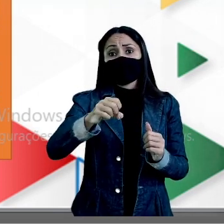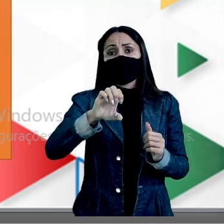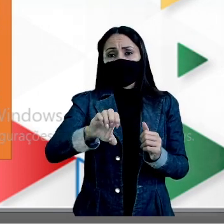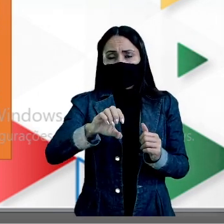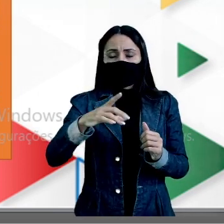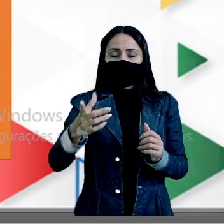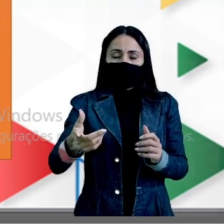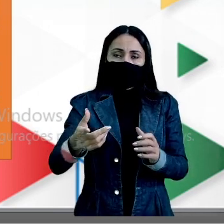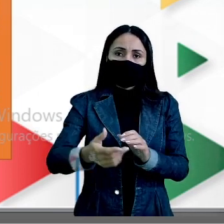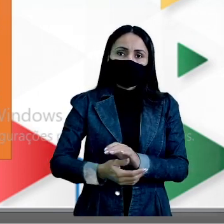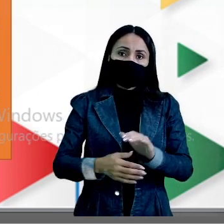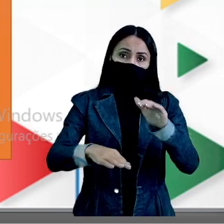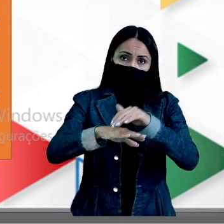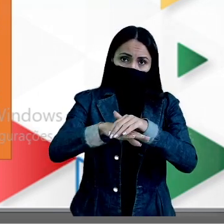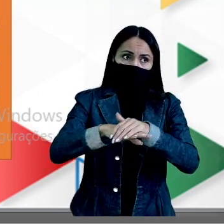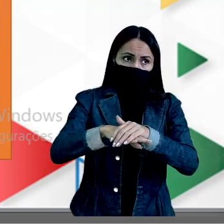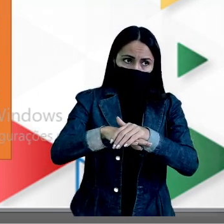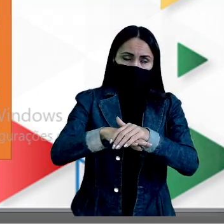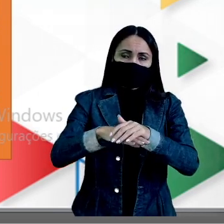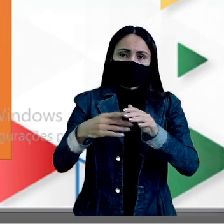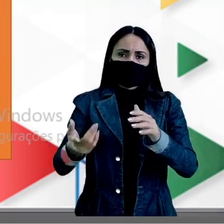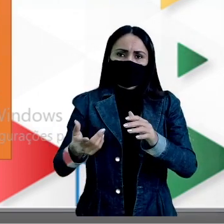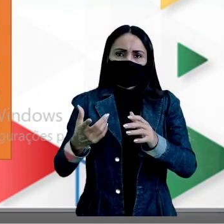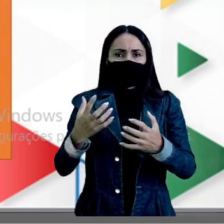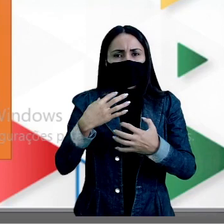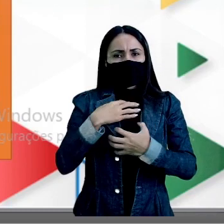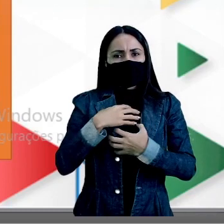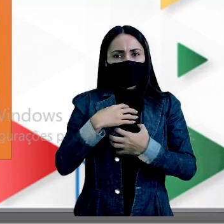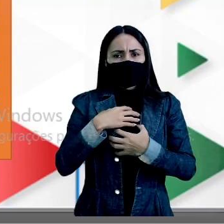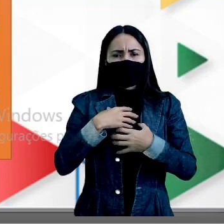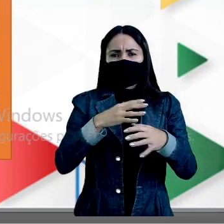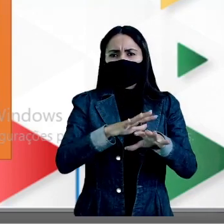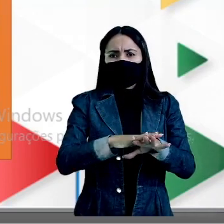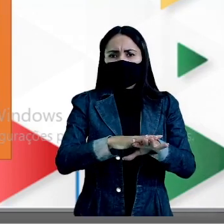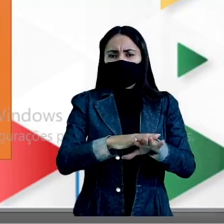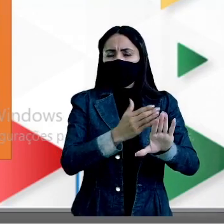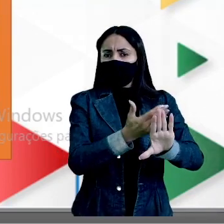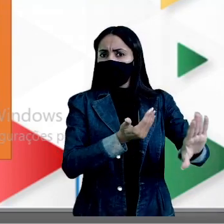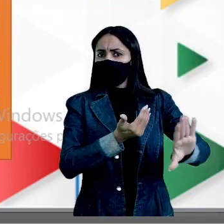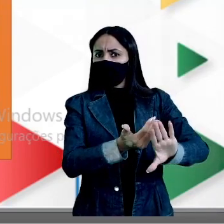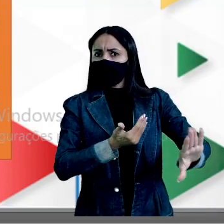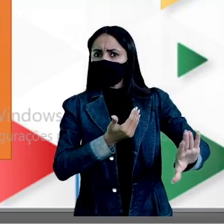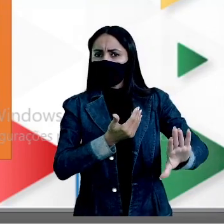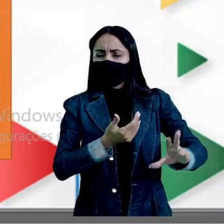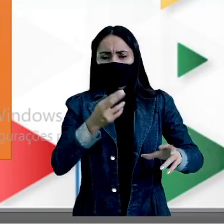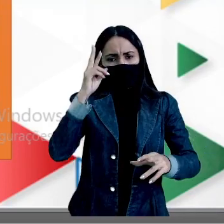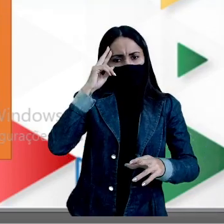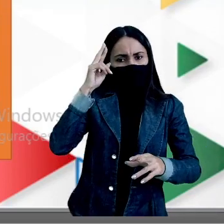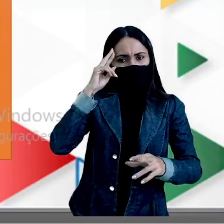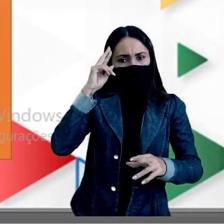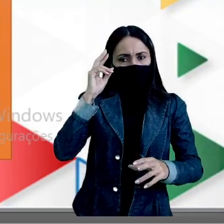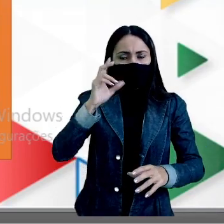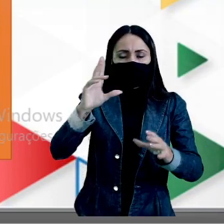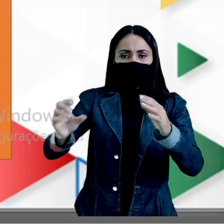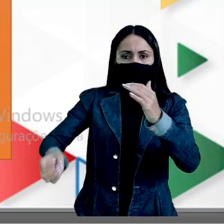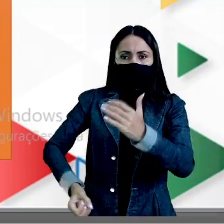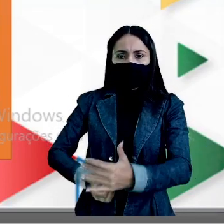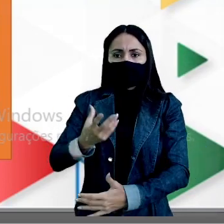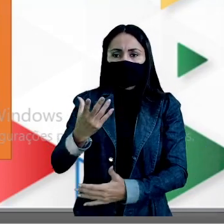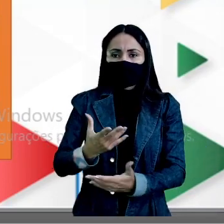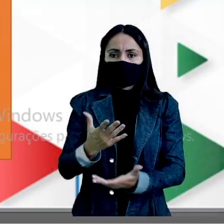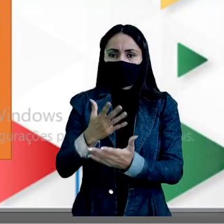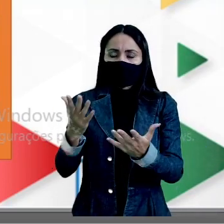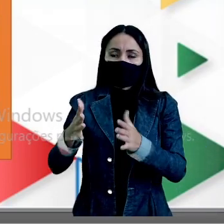apelidado de Neco Monstro, né? Ao se sentirem excluídos da diretoria da troça, decidiram criar uma nova agremiação que desse